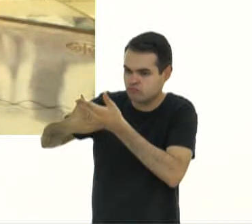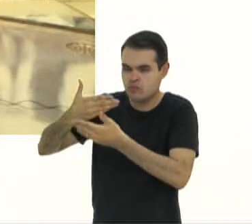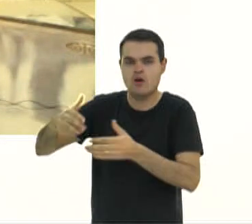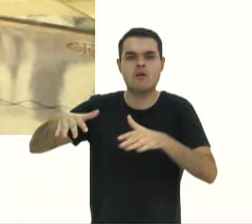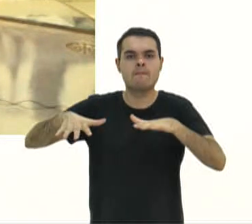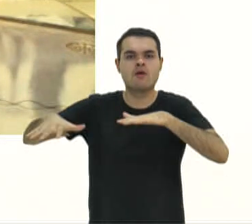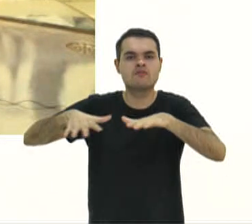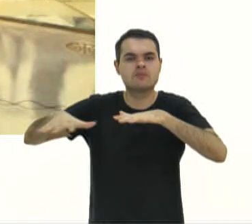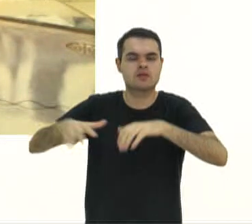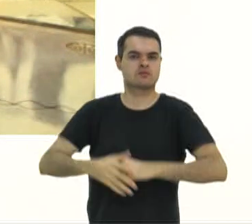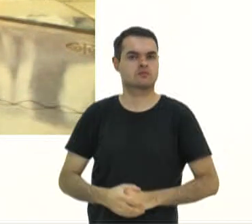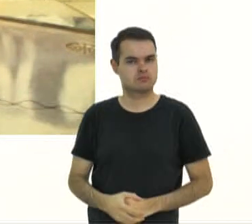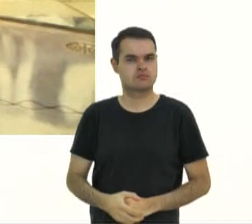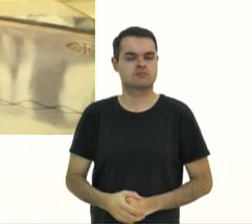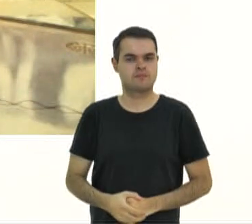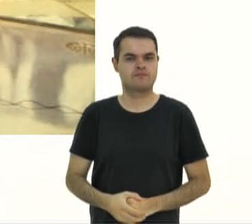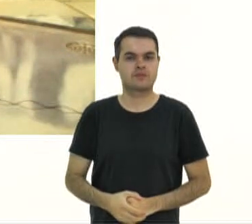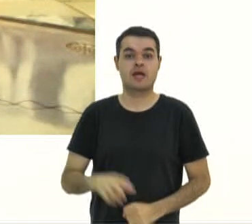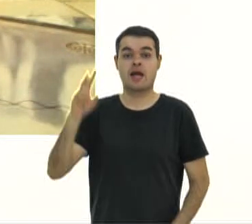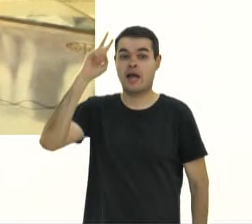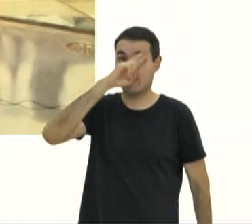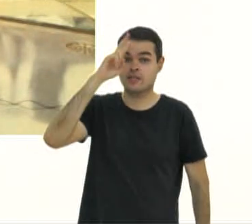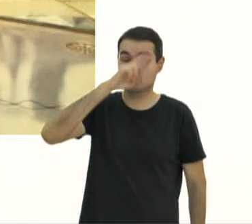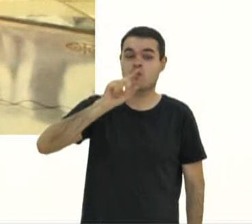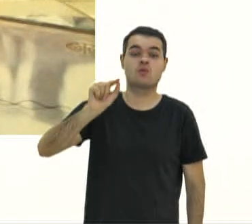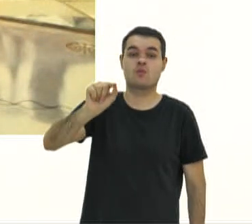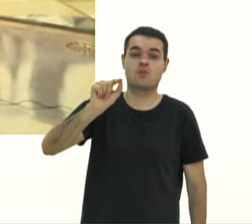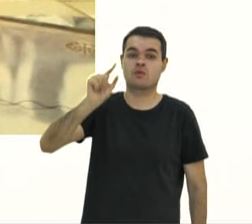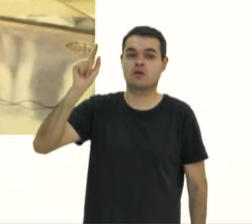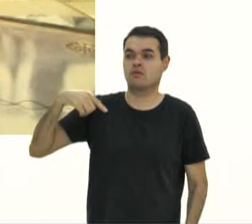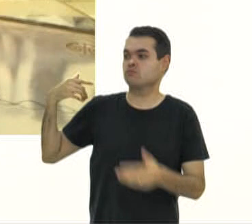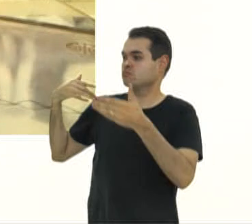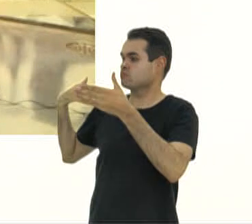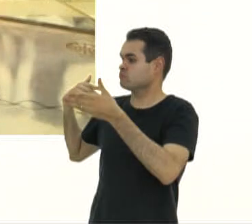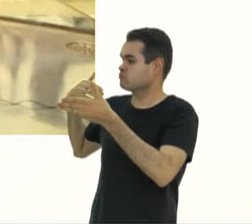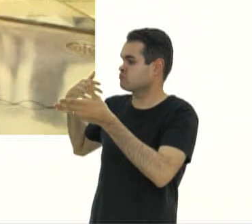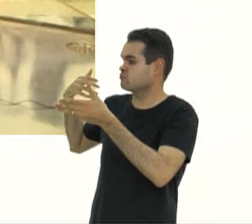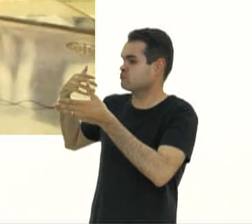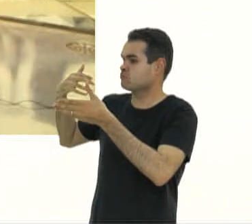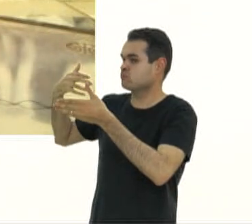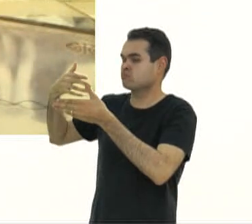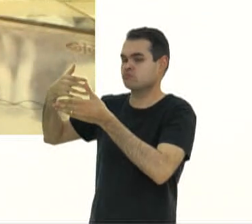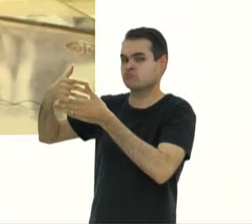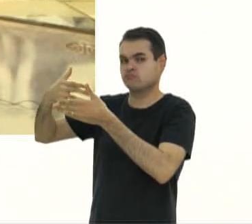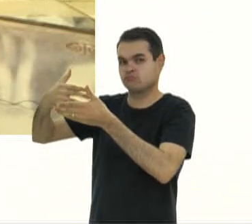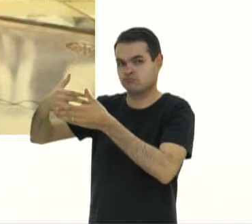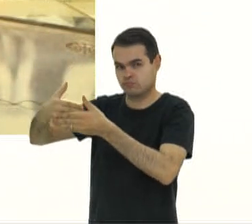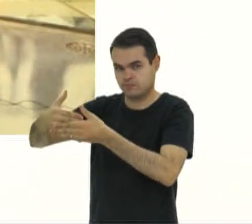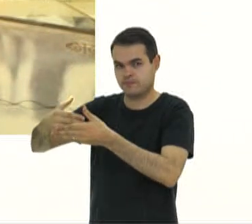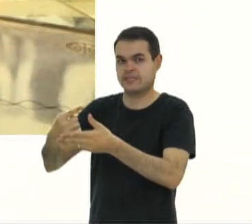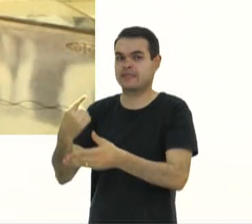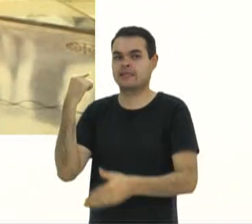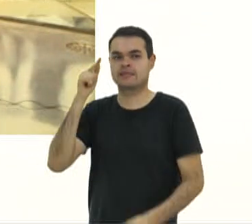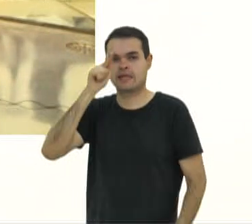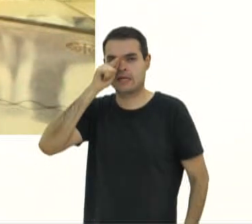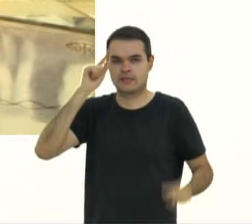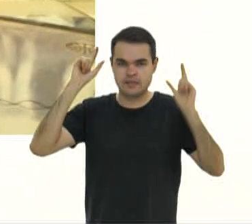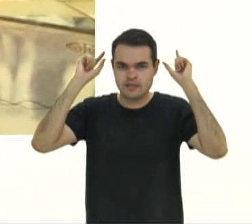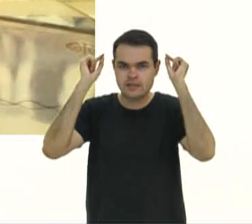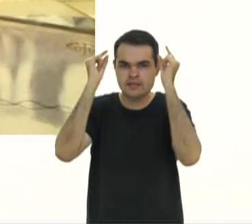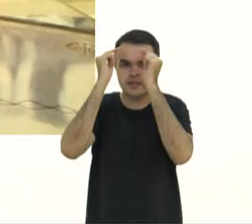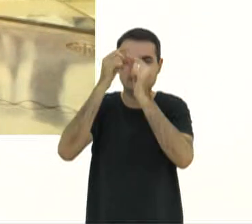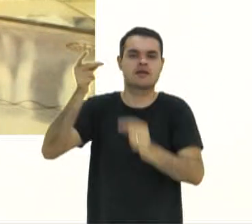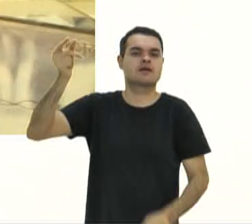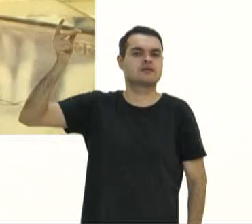E a gente tem que lembrar que a história ela passou por períodos, né? E a gente saindo lá da Grécia Antiga, a gente entra num período